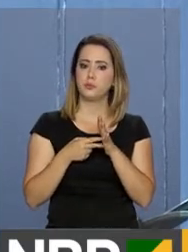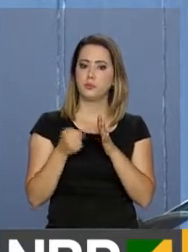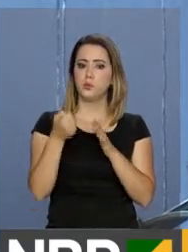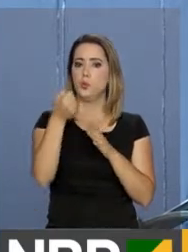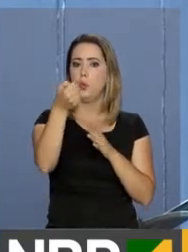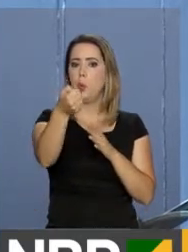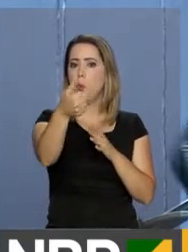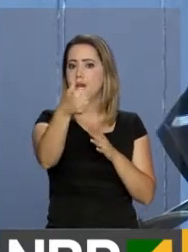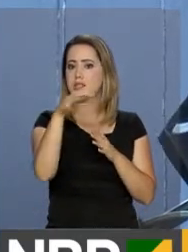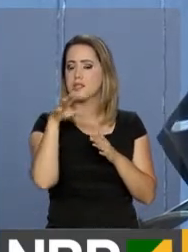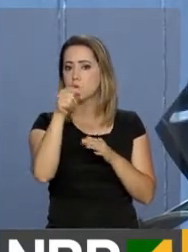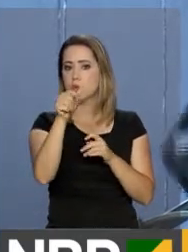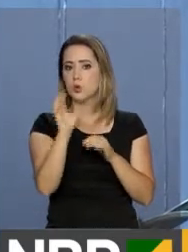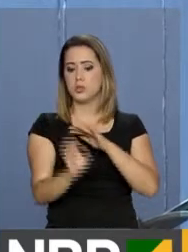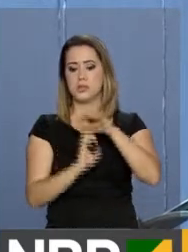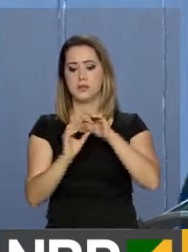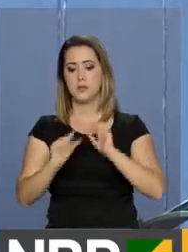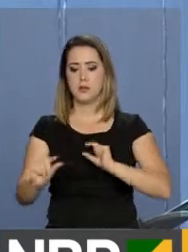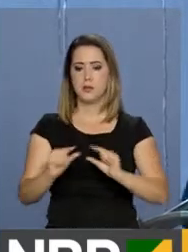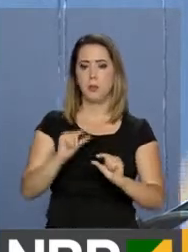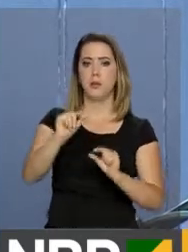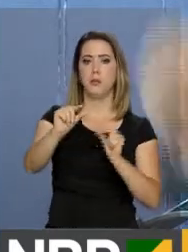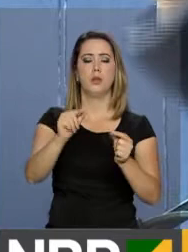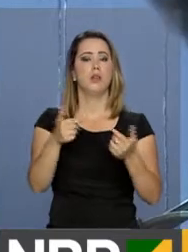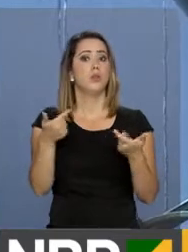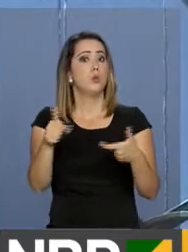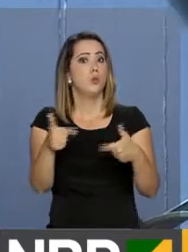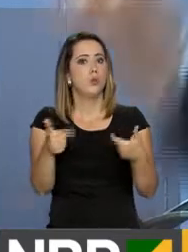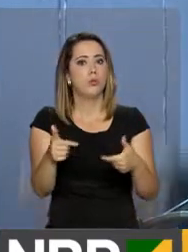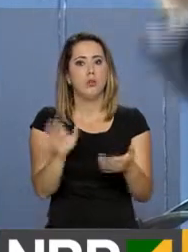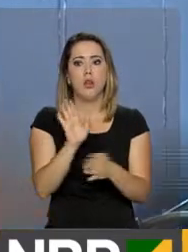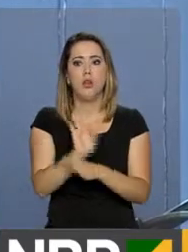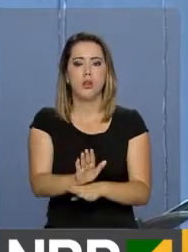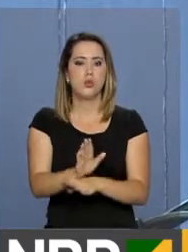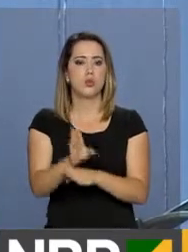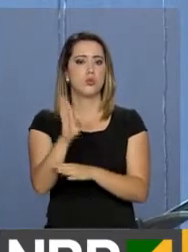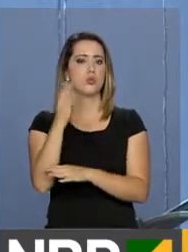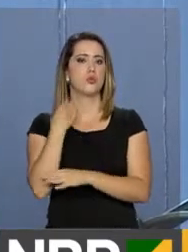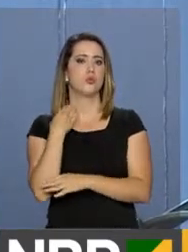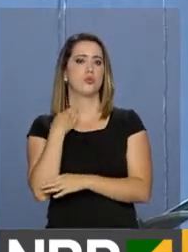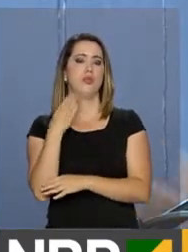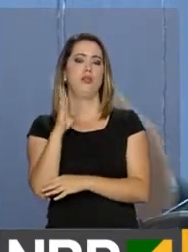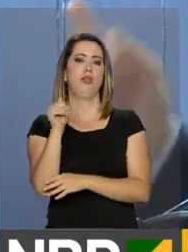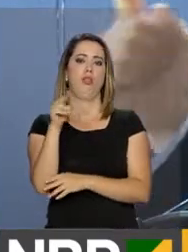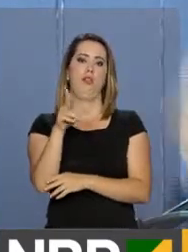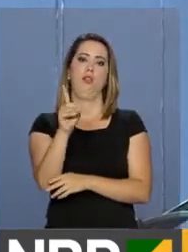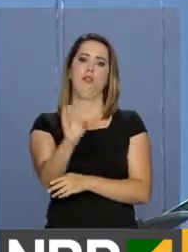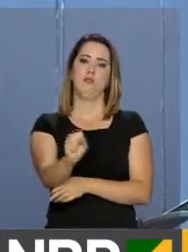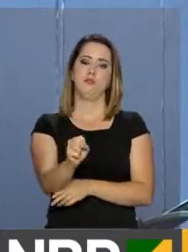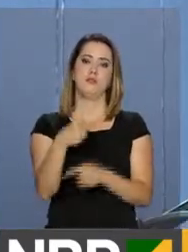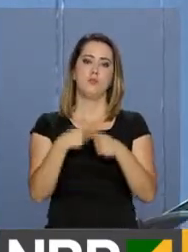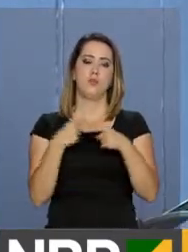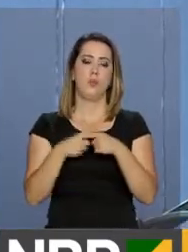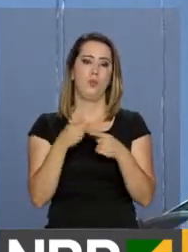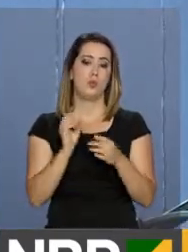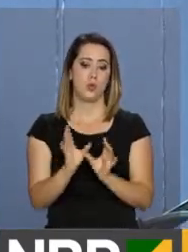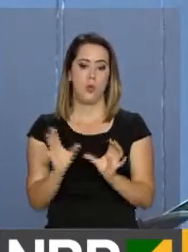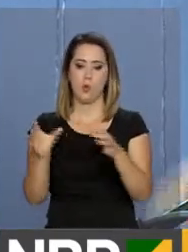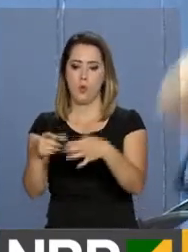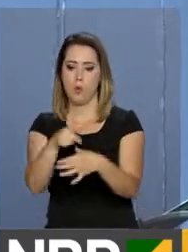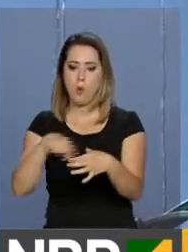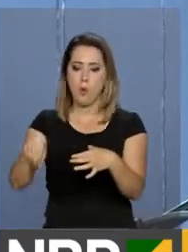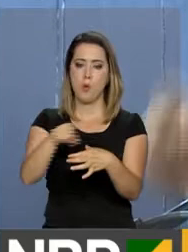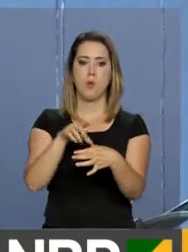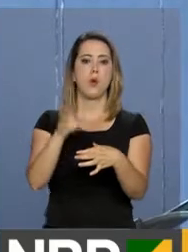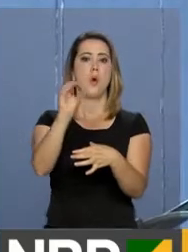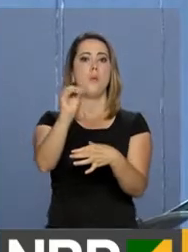quase a totalidade dos pequenos e médios empresários no Brasil não tem acesso a crédito barato, porque isso está concentrado na Oi,